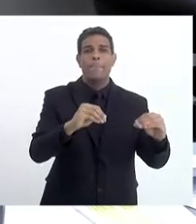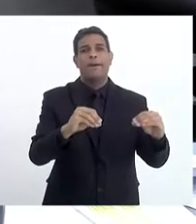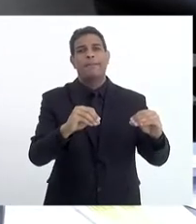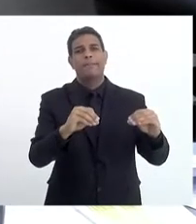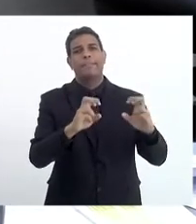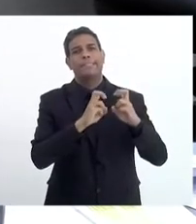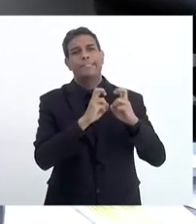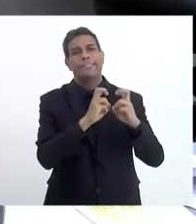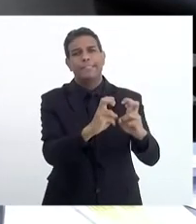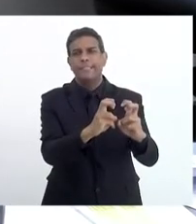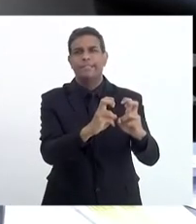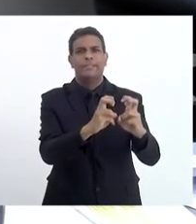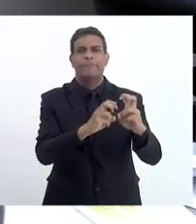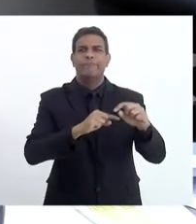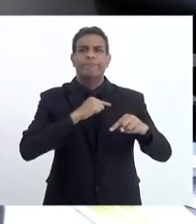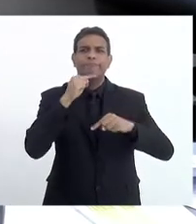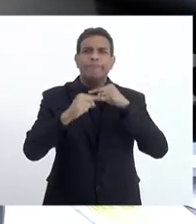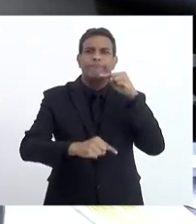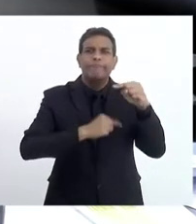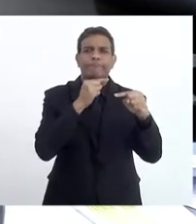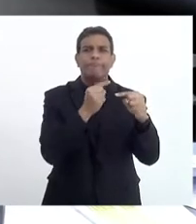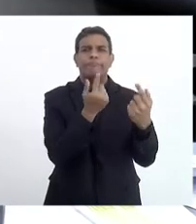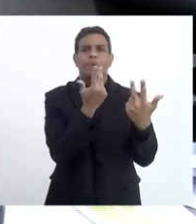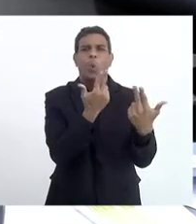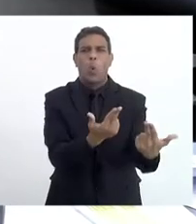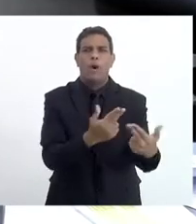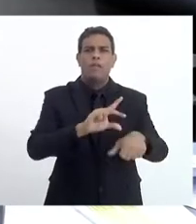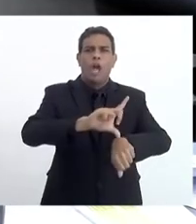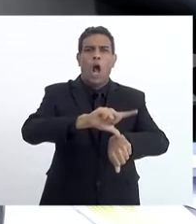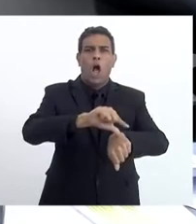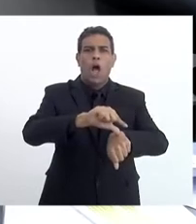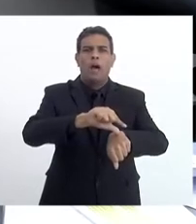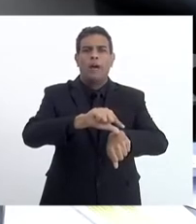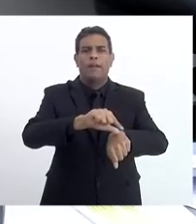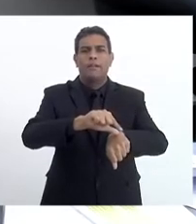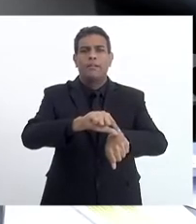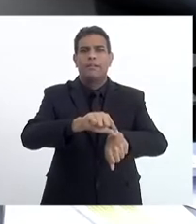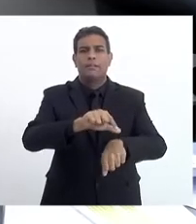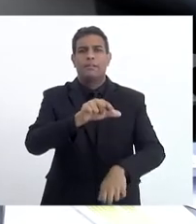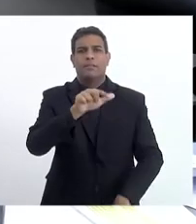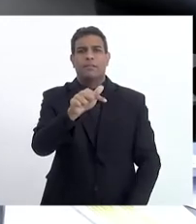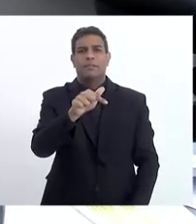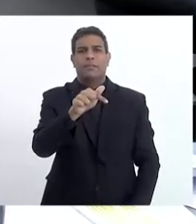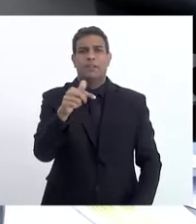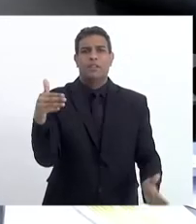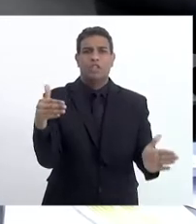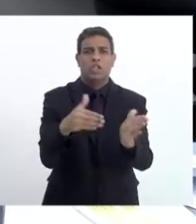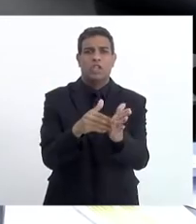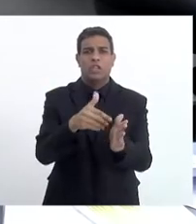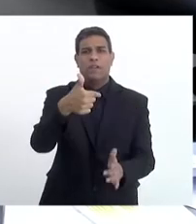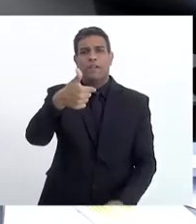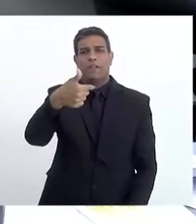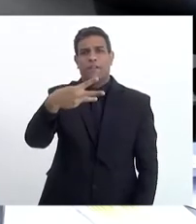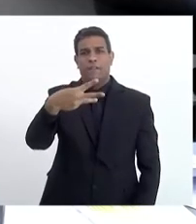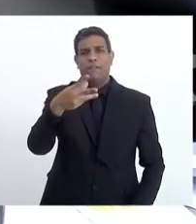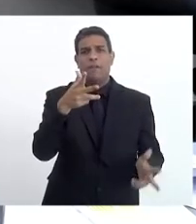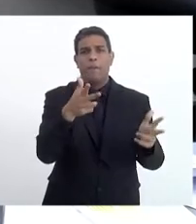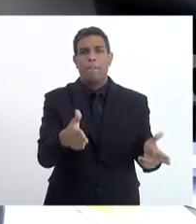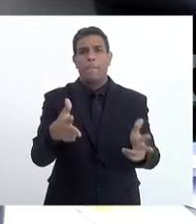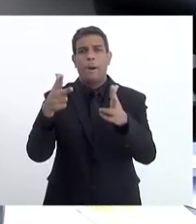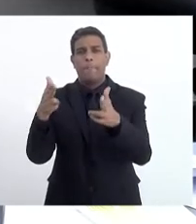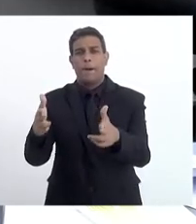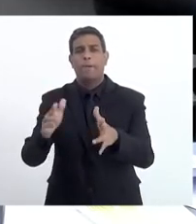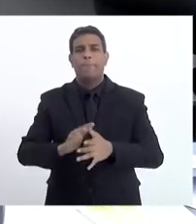trilhos energizados, etc, etc. Tem o mesmo horário que já tem os feriados, 7 às 23. Que tá, ele colocou 5 da